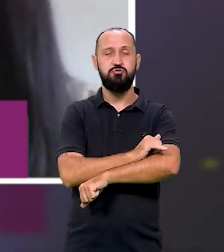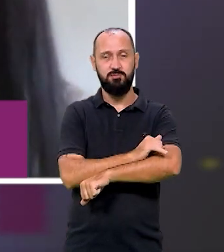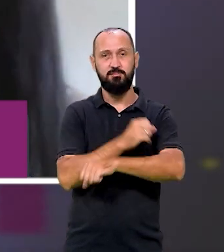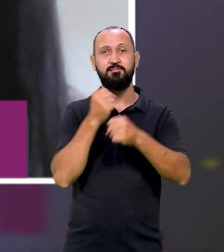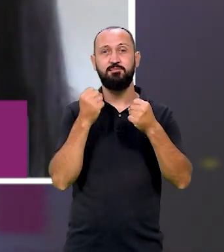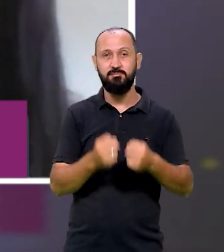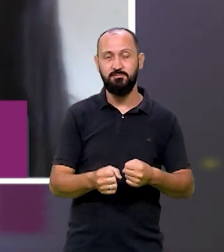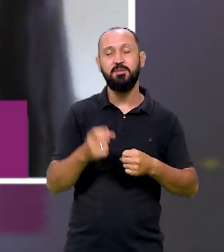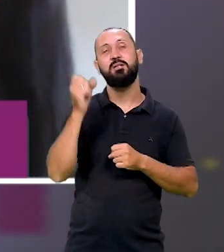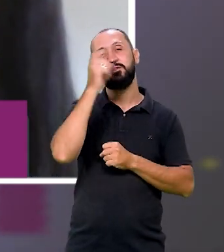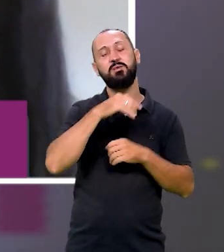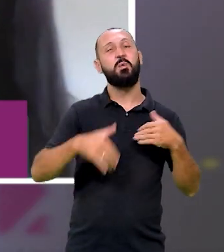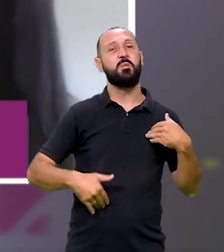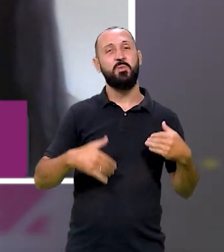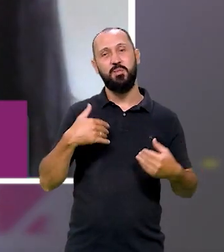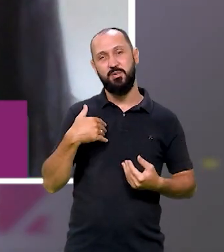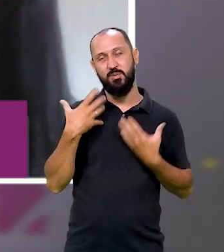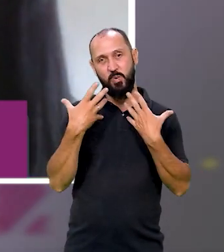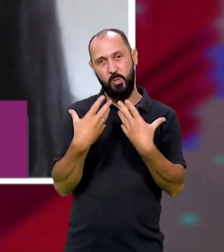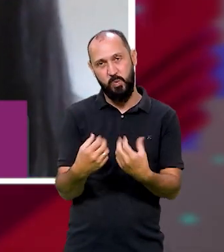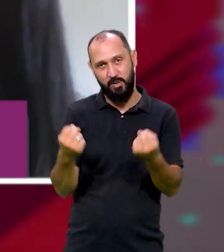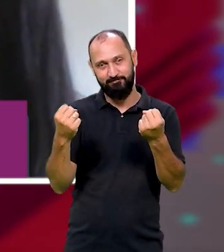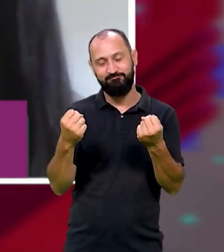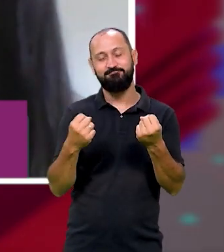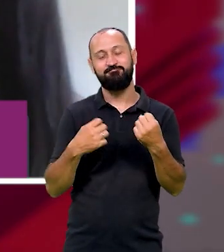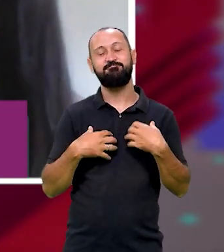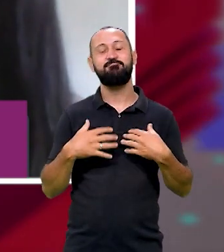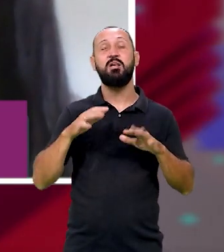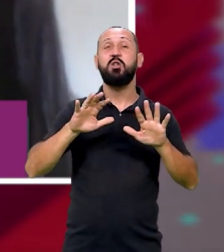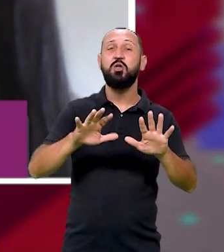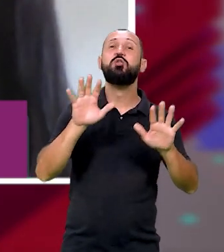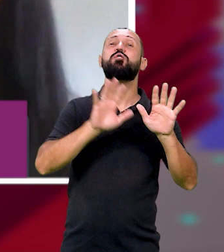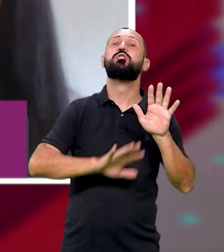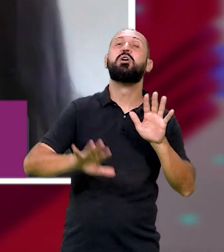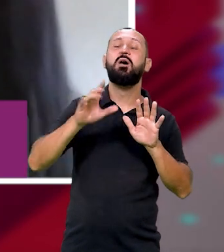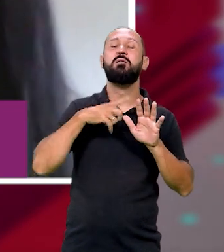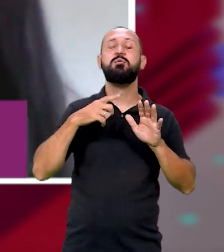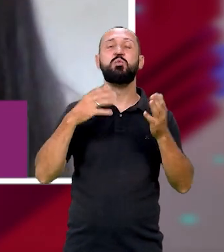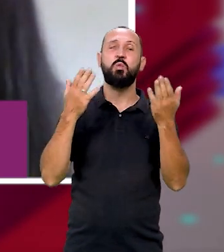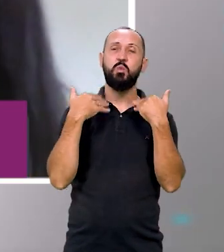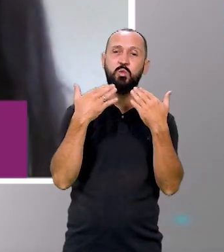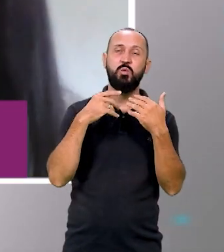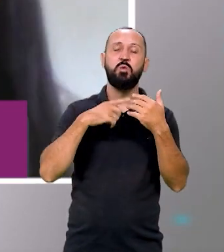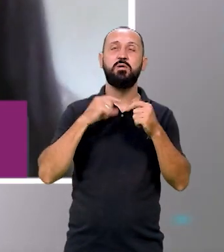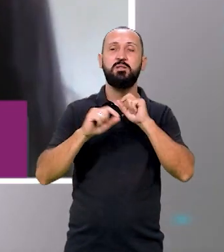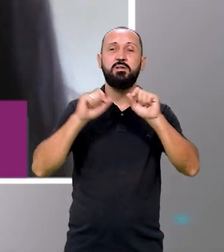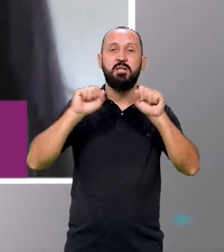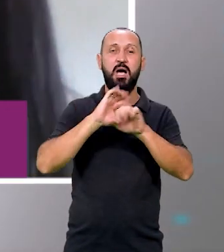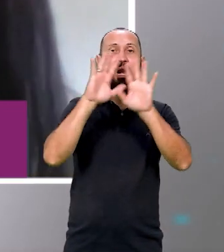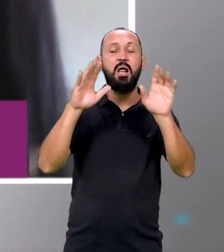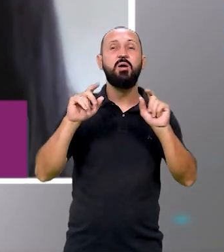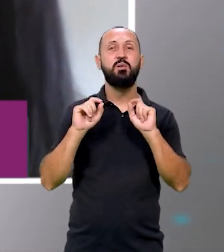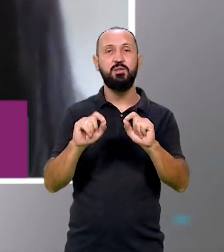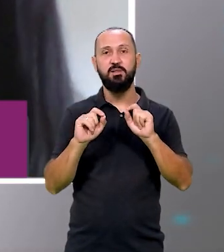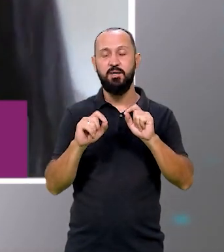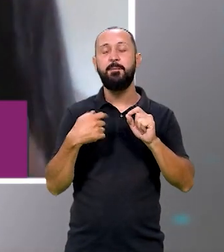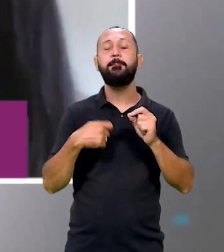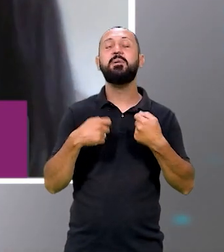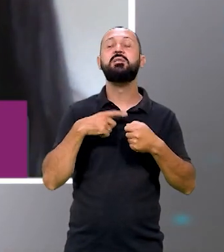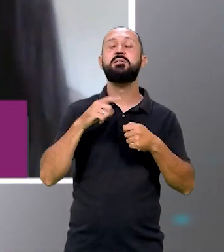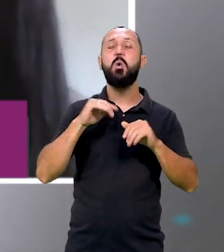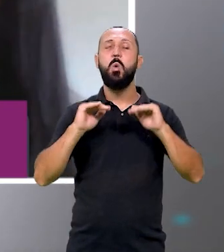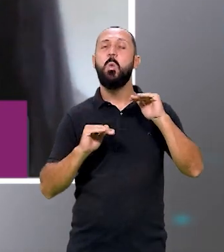gordura maior, e isso é um pouco mais difícil para digerir. Mas também, de modo geral, independente do calor ou não, a gente tem que ter a clareza